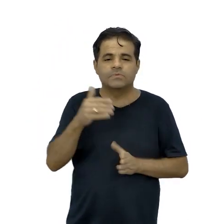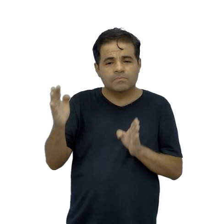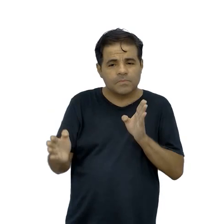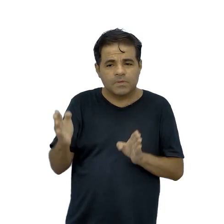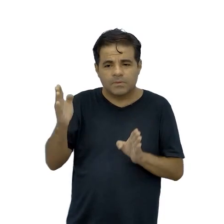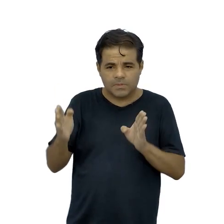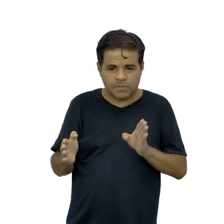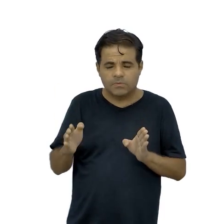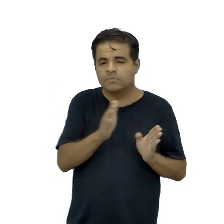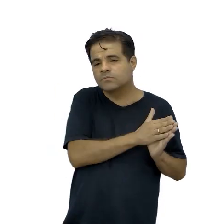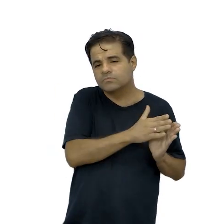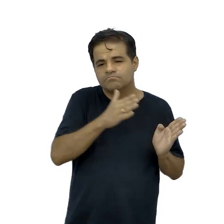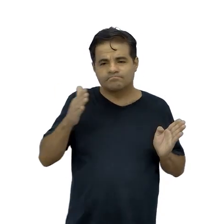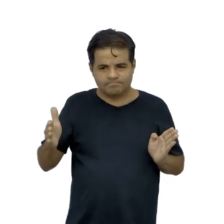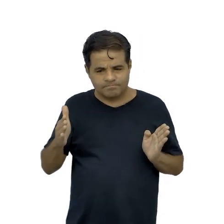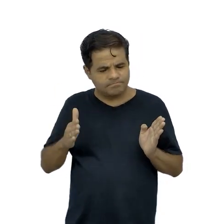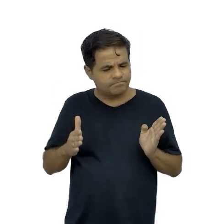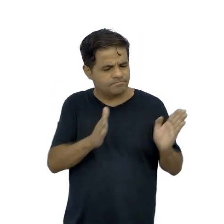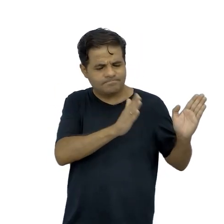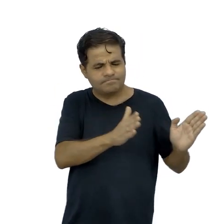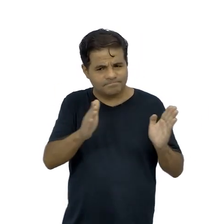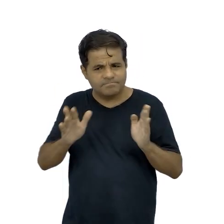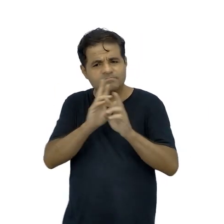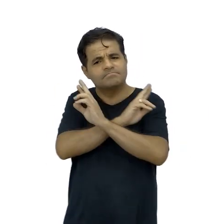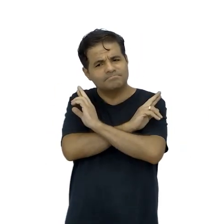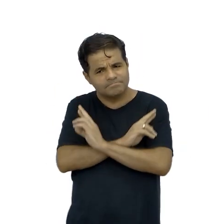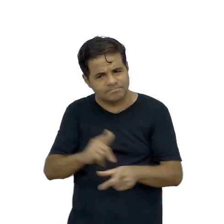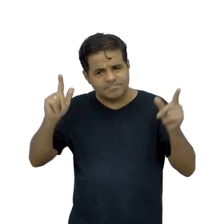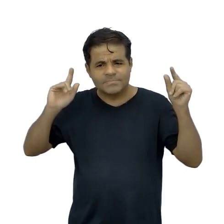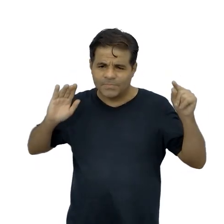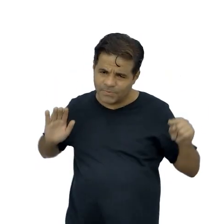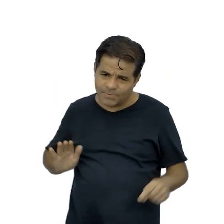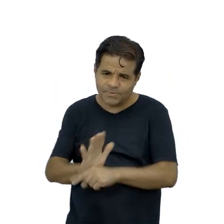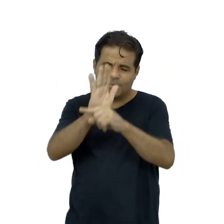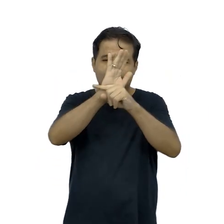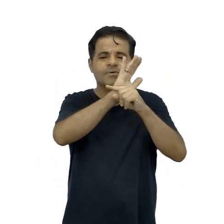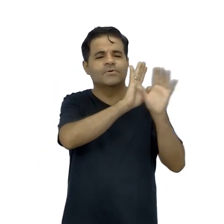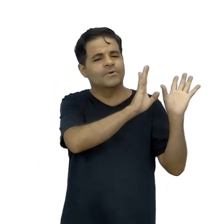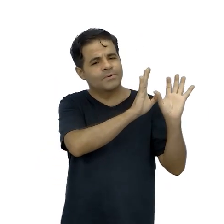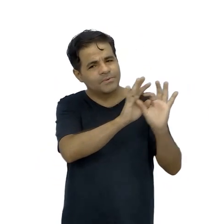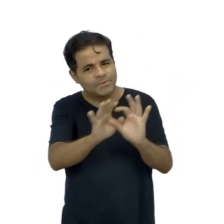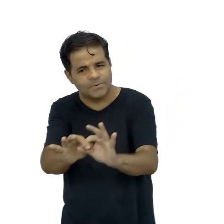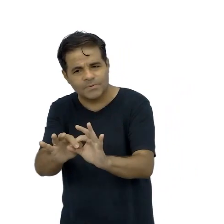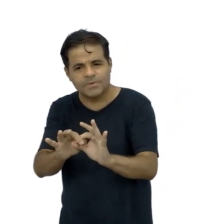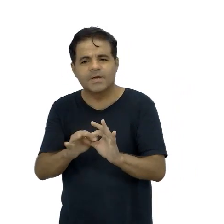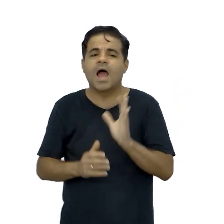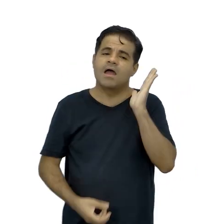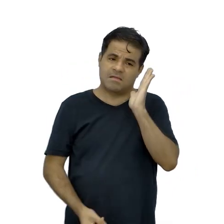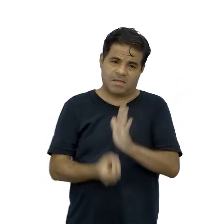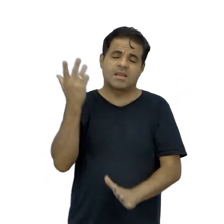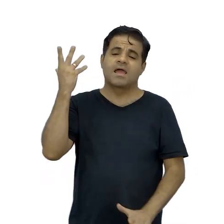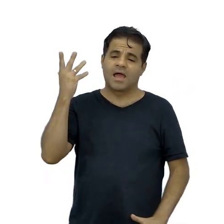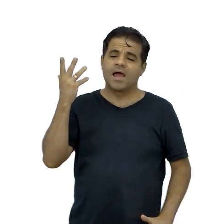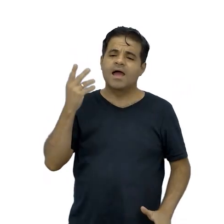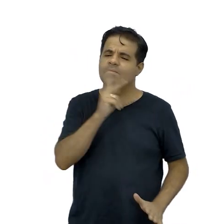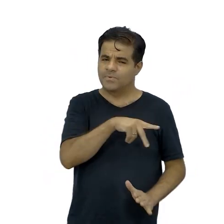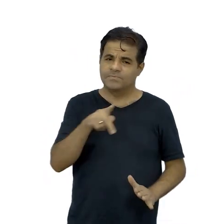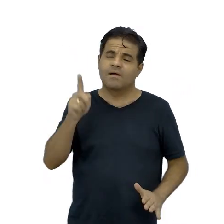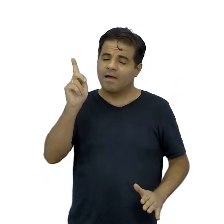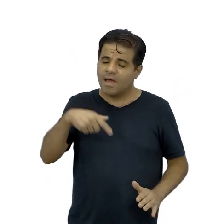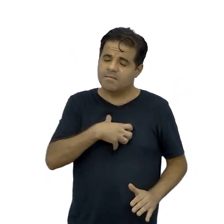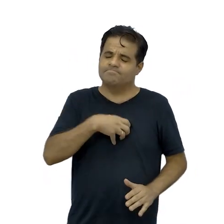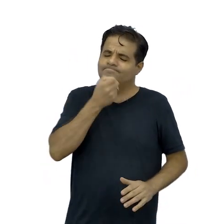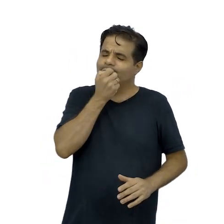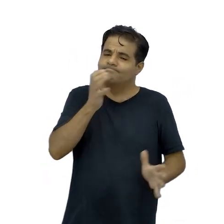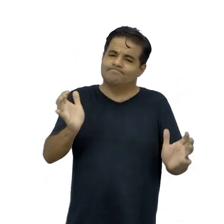período, em períodos diferentes para situar os estudantes em um contexto. Criar esses momentos, professor, é muito